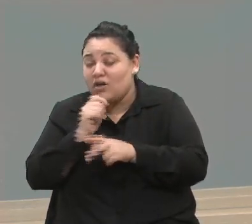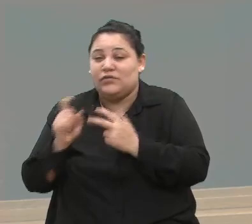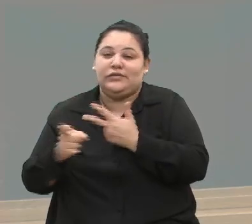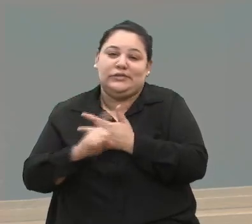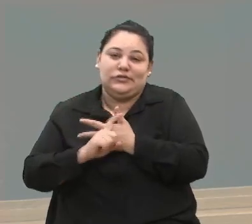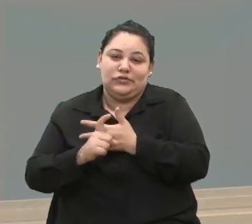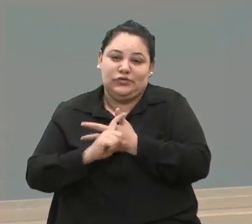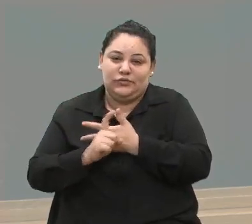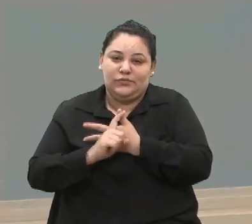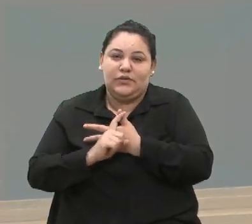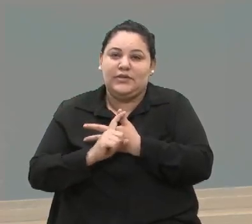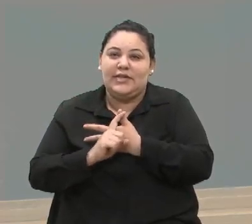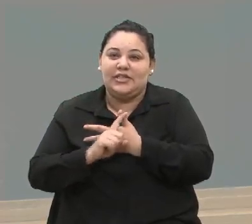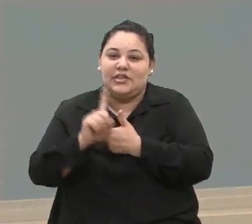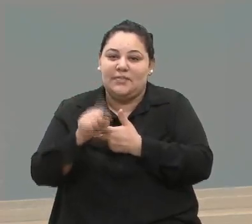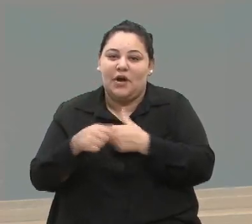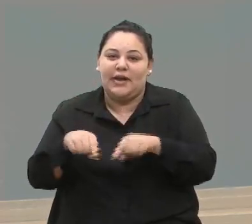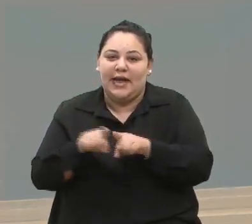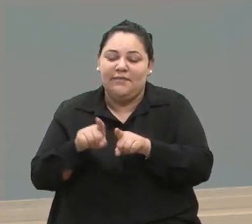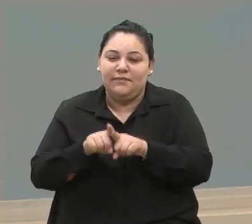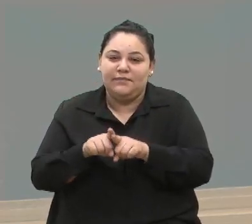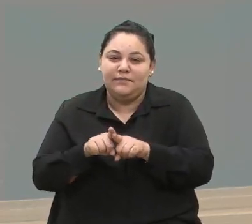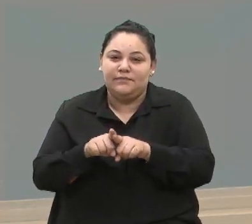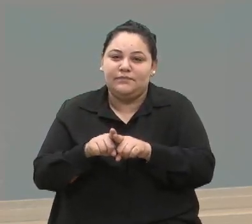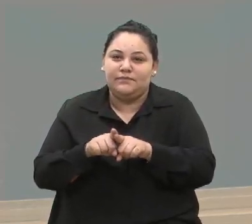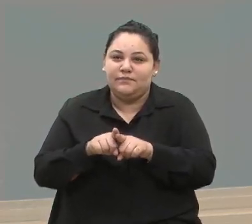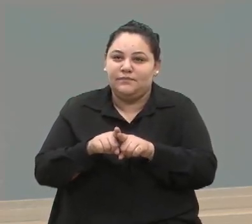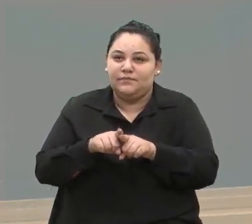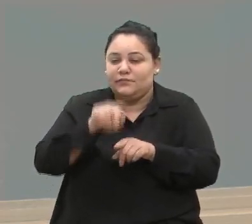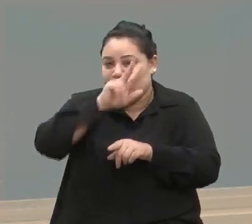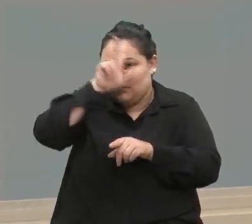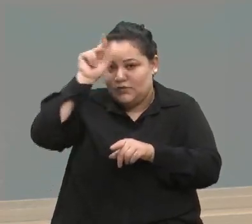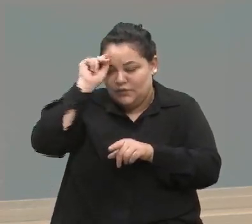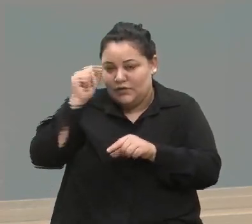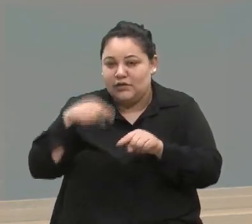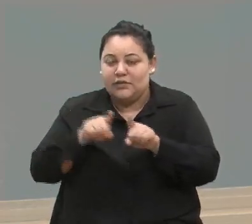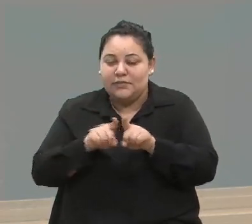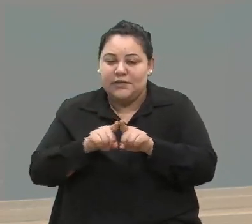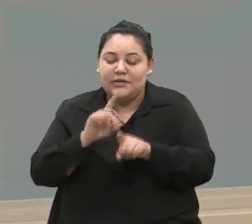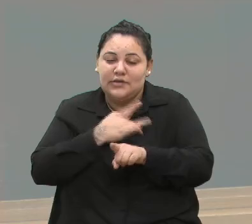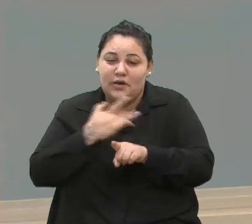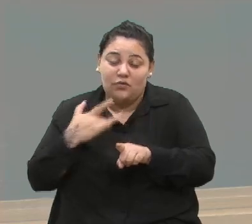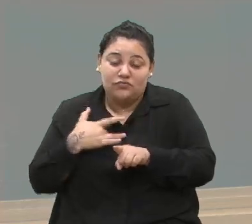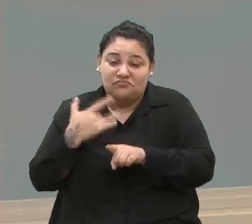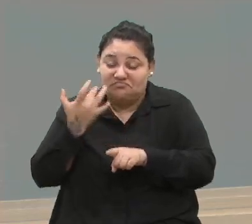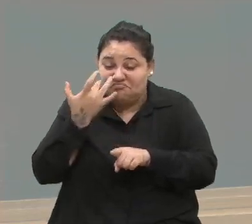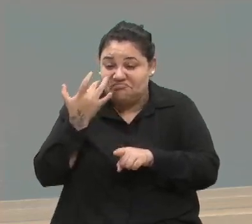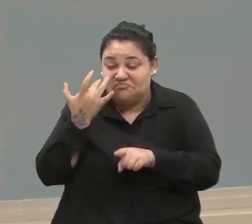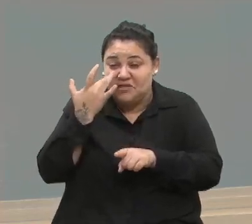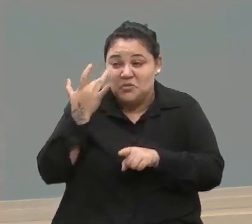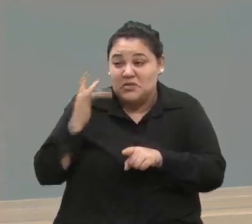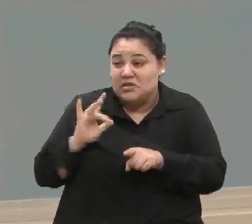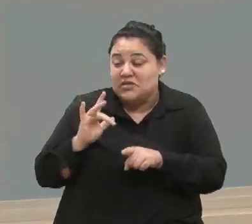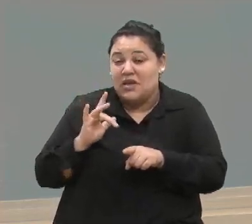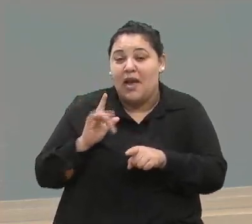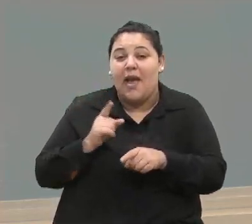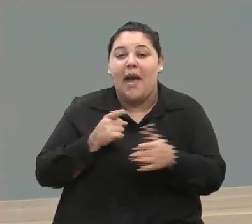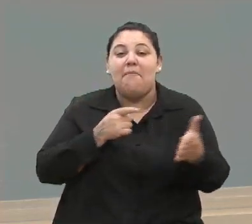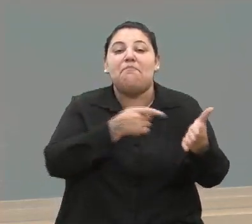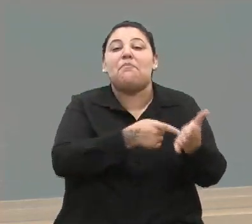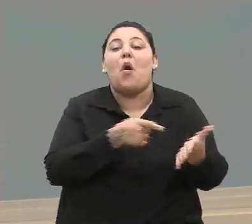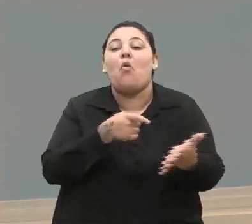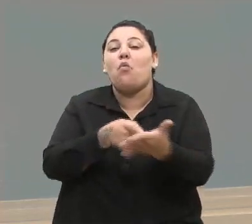Prefeitura Municipal, do prefeito, da secretária da Saúde, enfim, aqui não se trata de apontar pessoas,